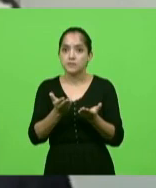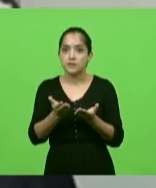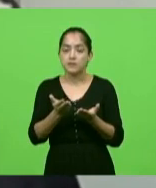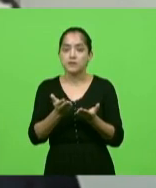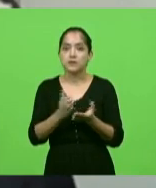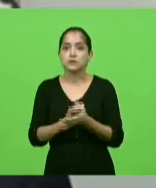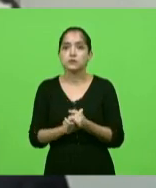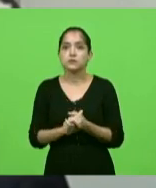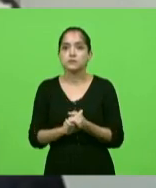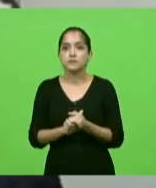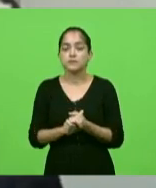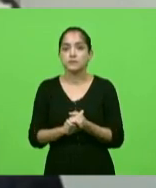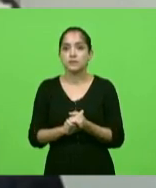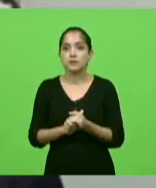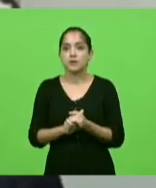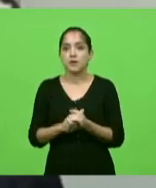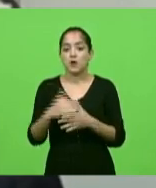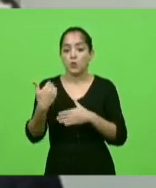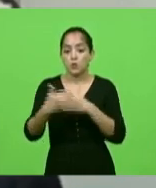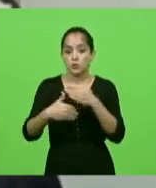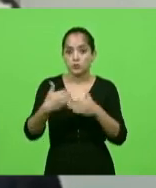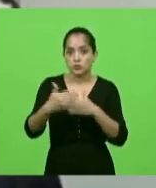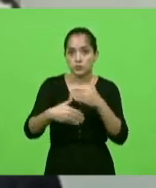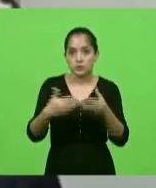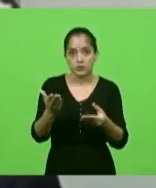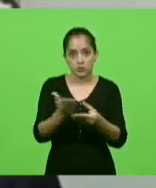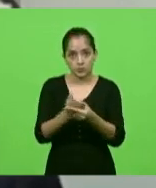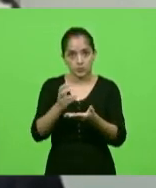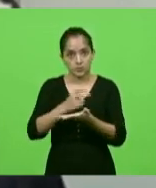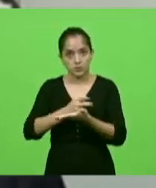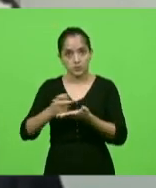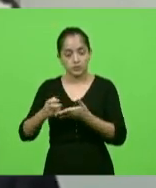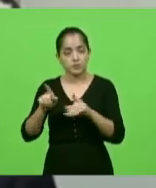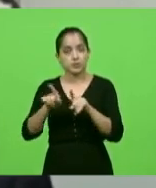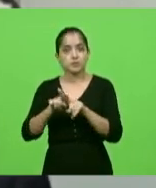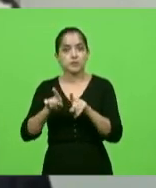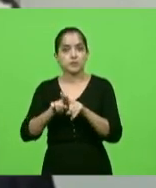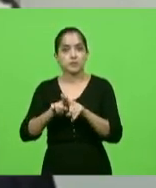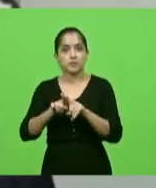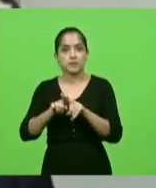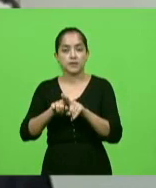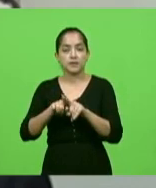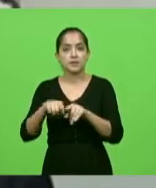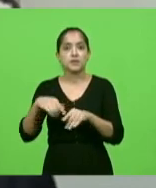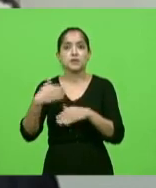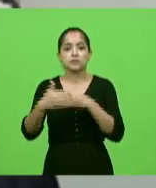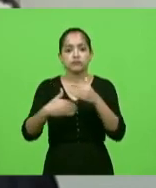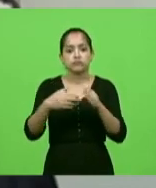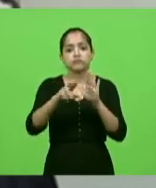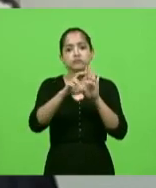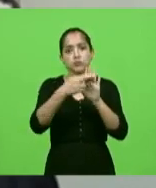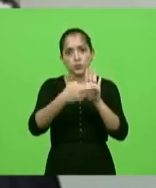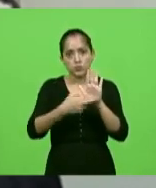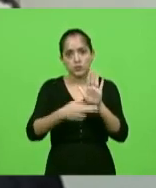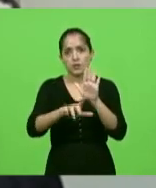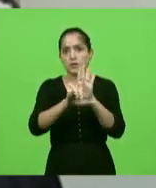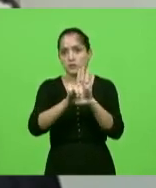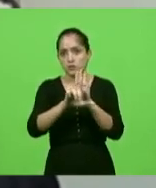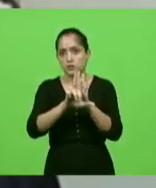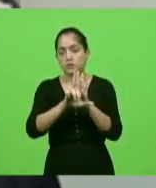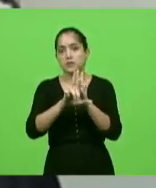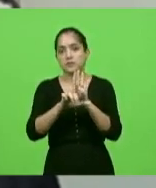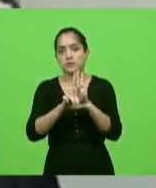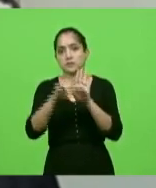dado e é continuidade ao processo de vítima e também é seguindo toda a legislação em vigor